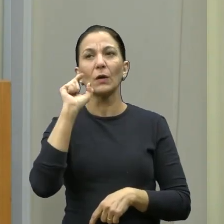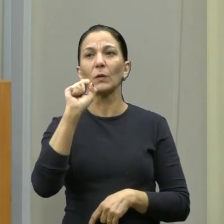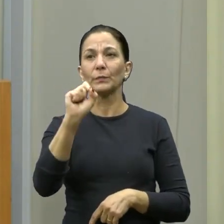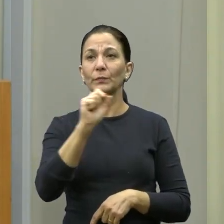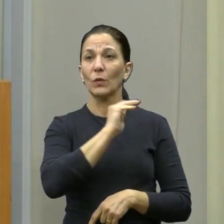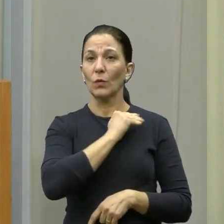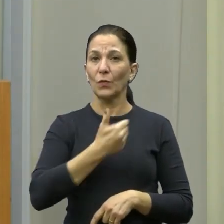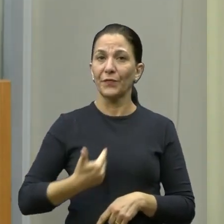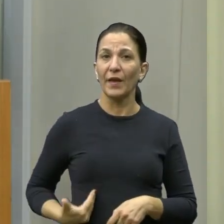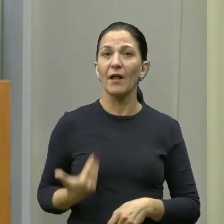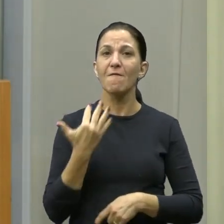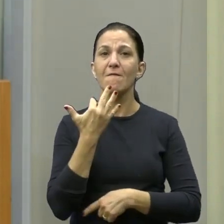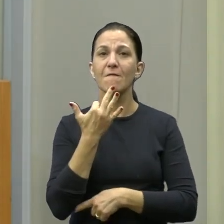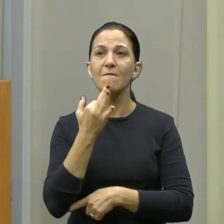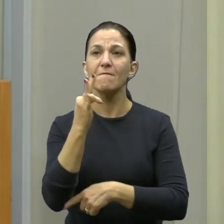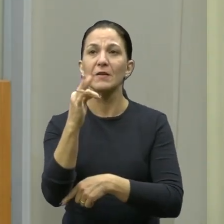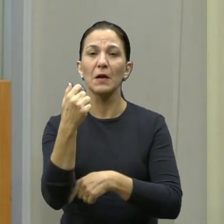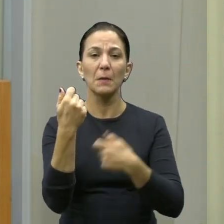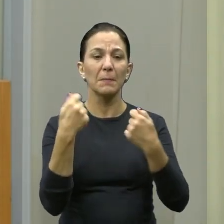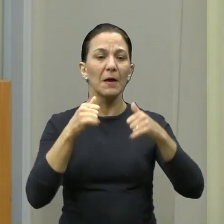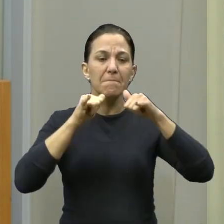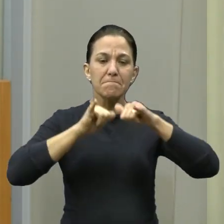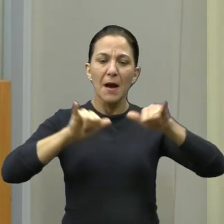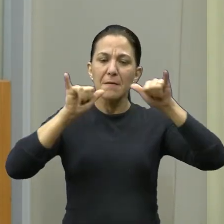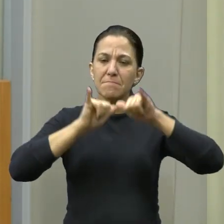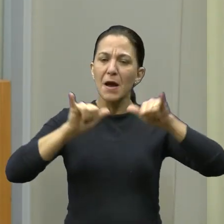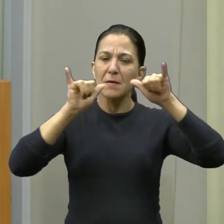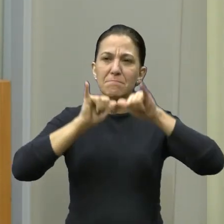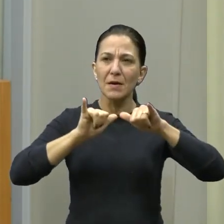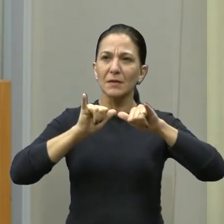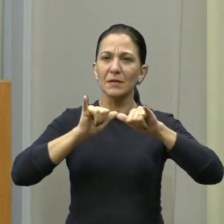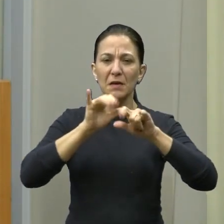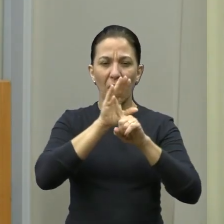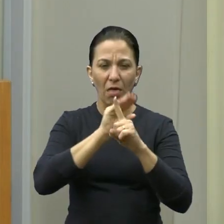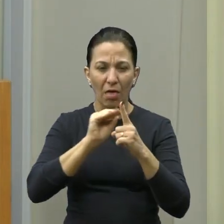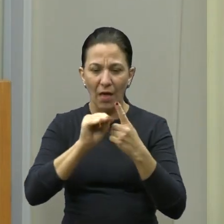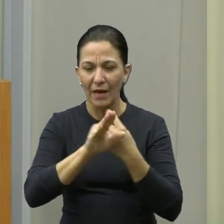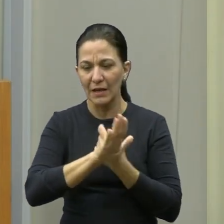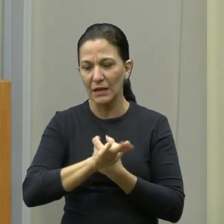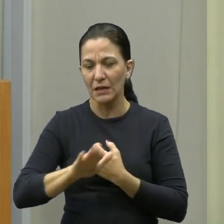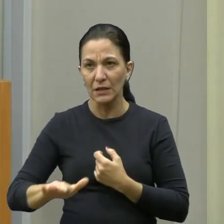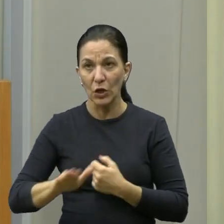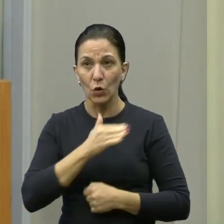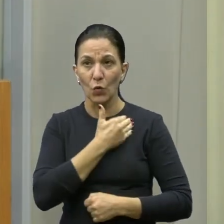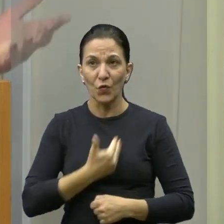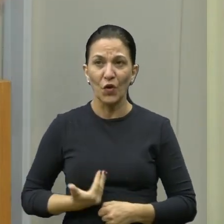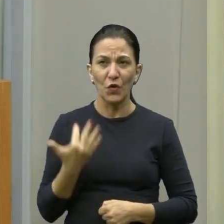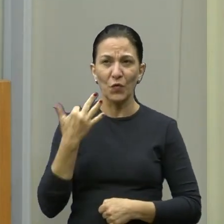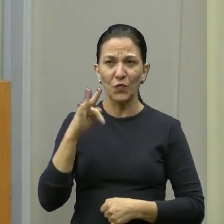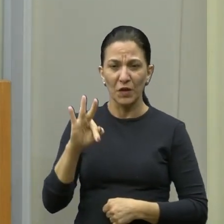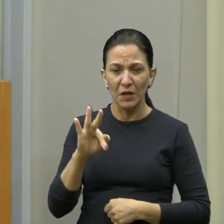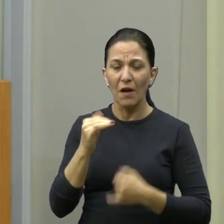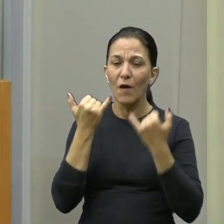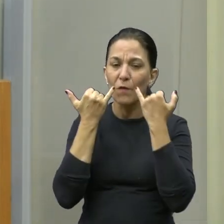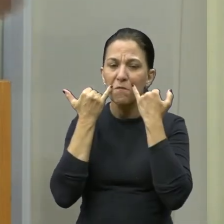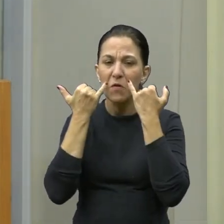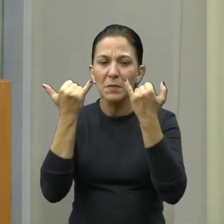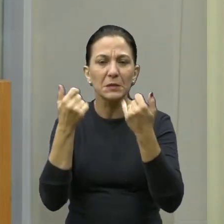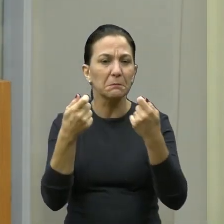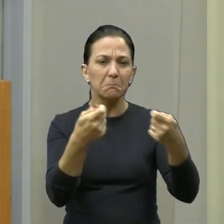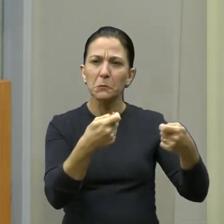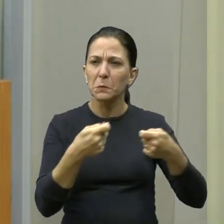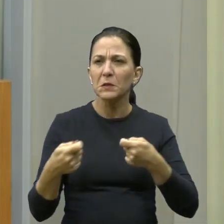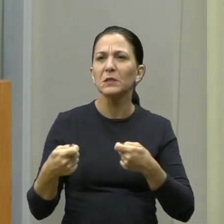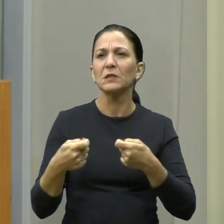o governo federal não tem que fazer campanha contra o abuso infantil, que o governo federal não tem que dar acesso a informações de